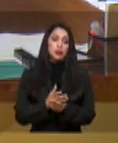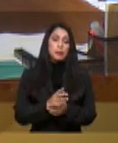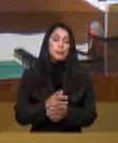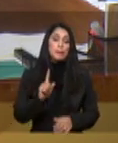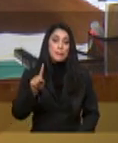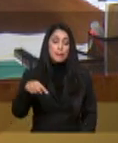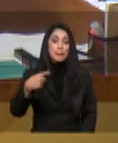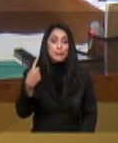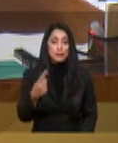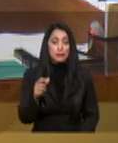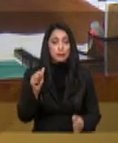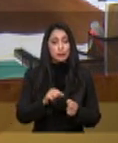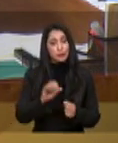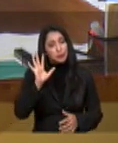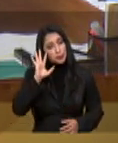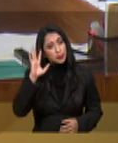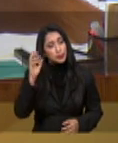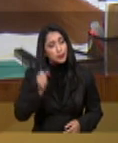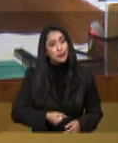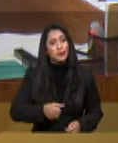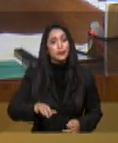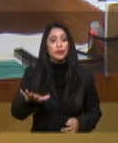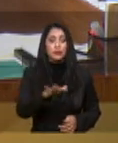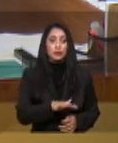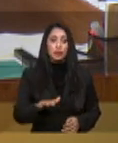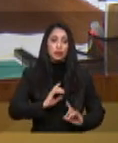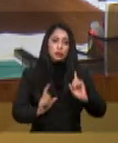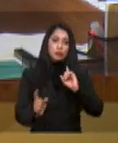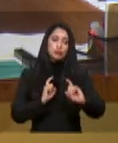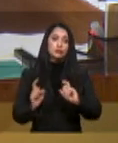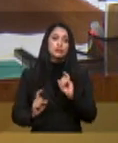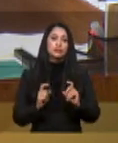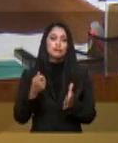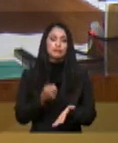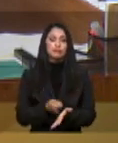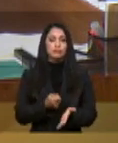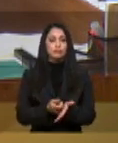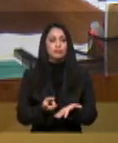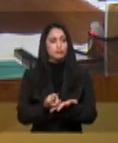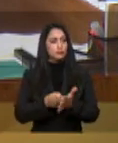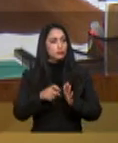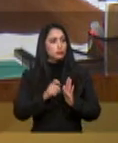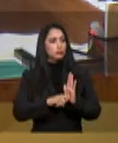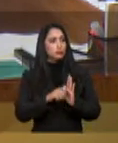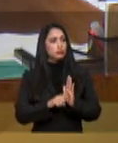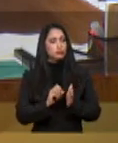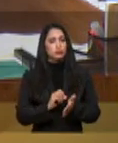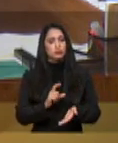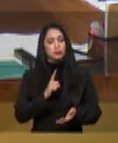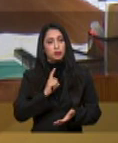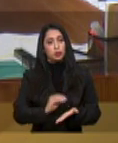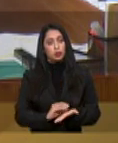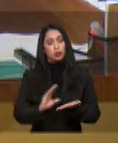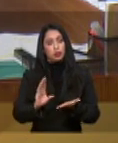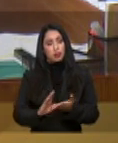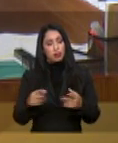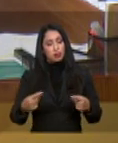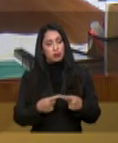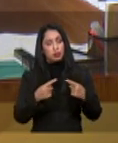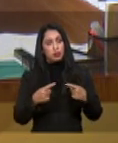Social. Quem vota é o ministro relator, Nunes Marques. Sobre a exigência fiscal do crédito tributário correspondente. Item 21.